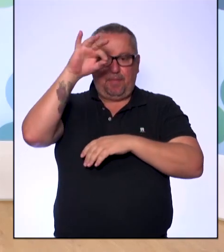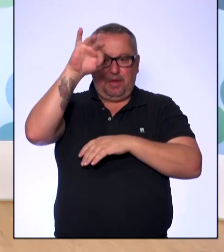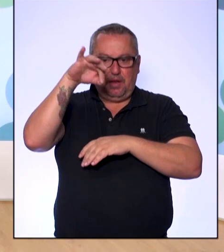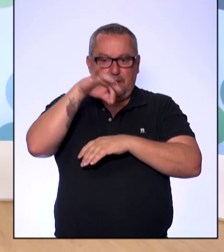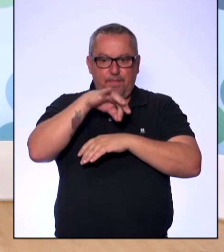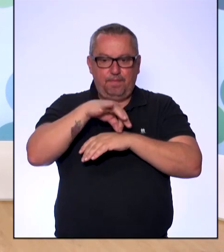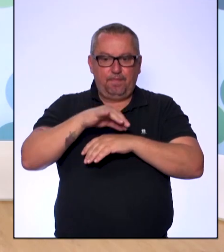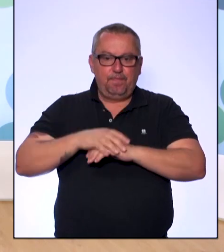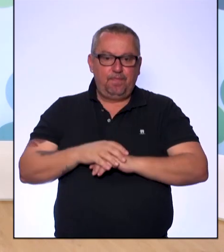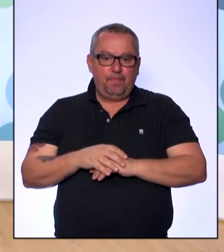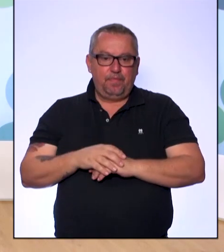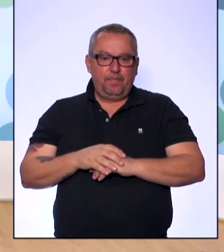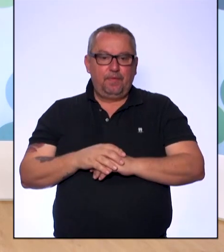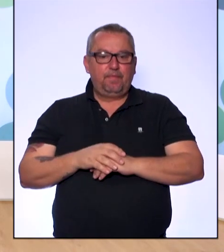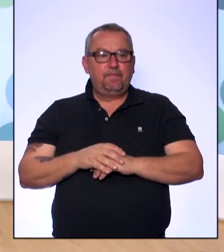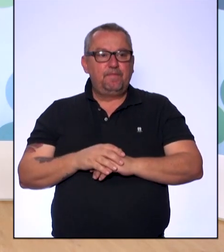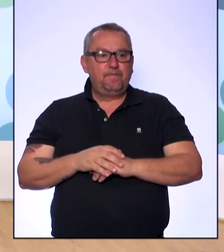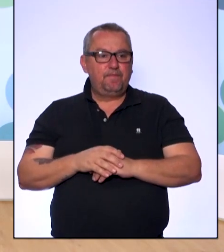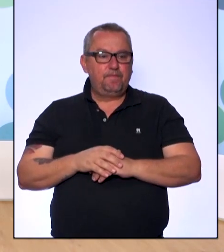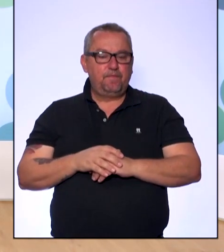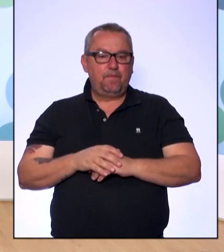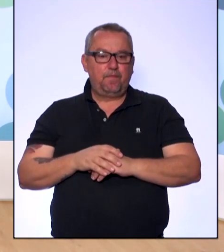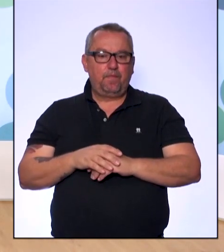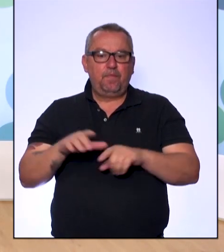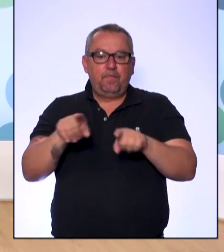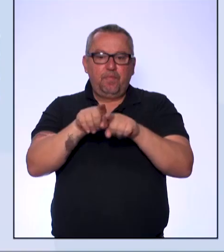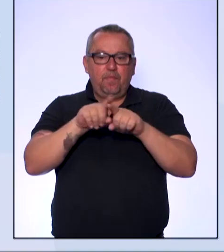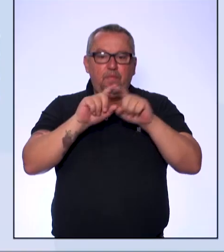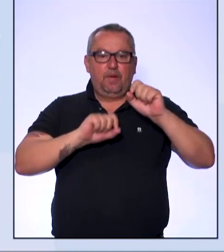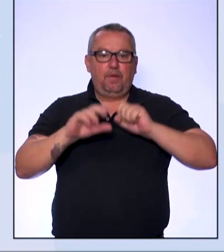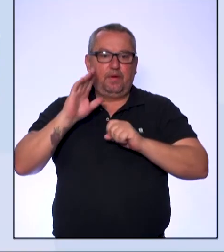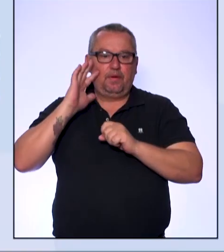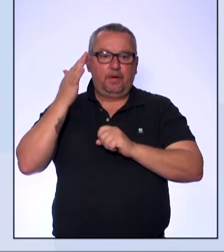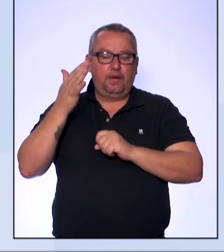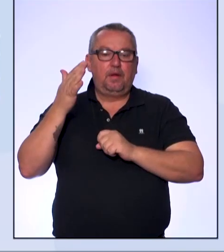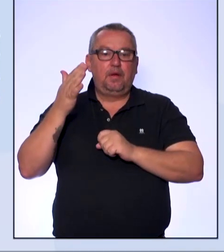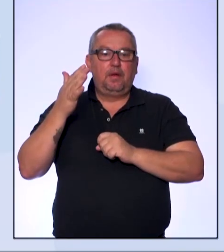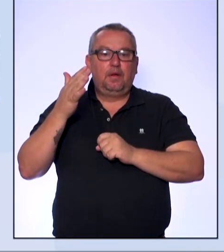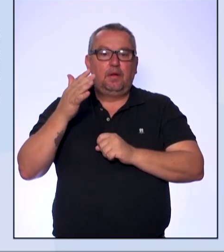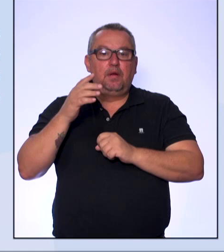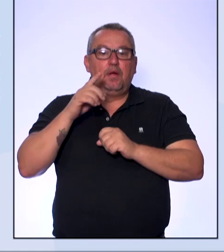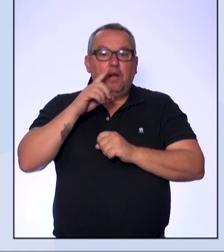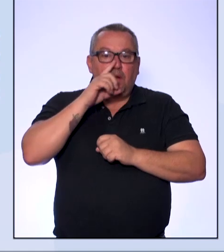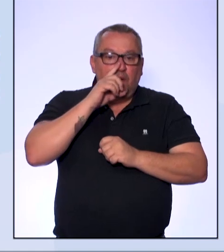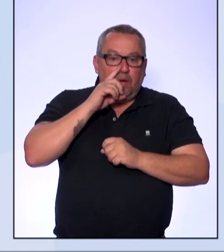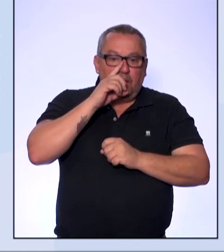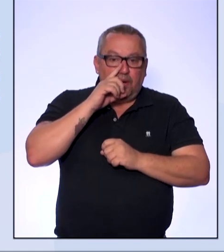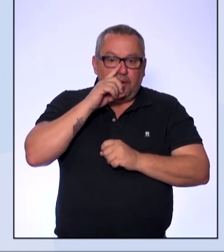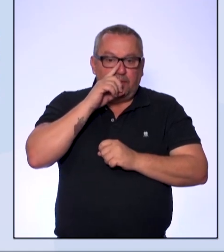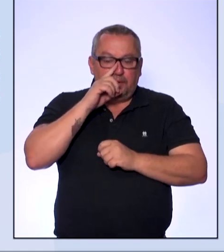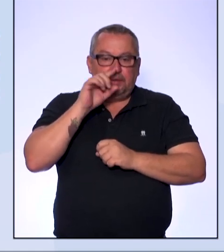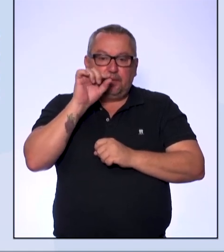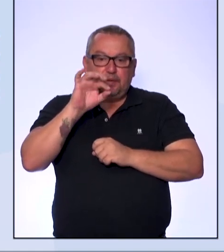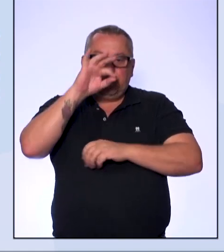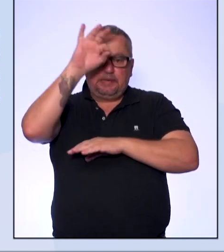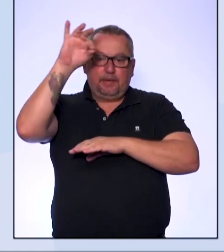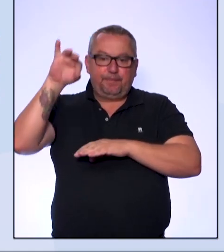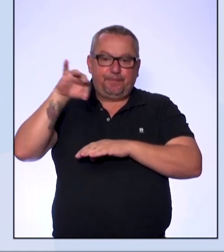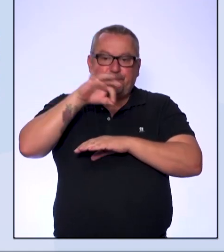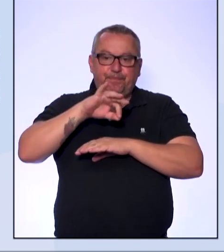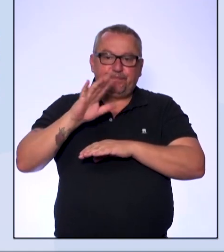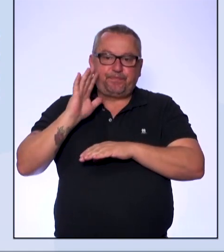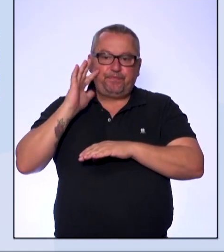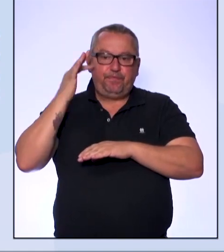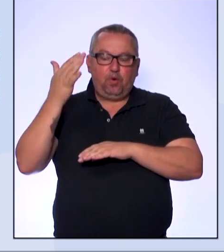abelha. Continuando, né? Isso. Geralmente, os perigos para os pequenos insetos ocorrem devido